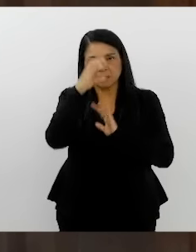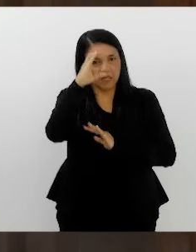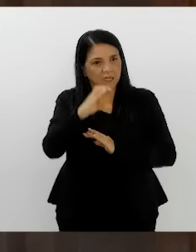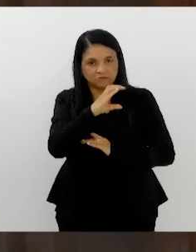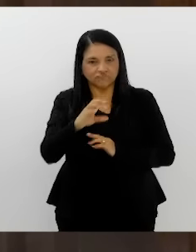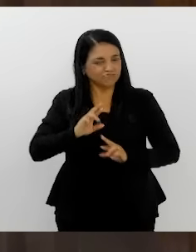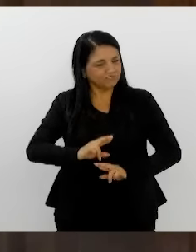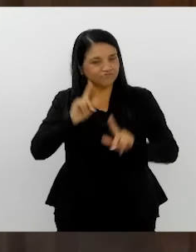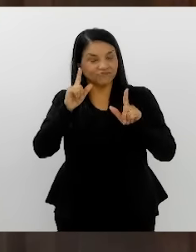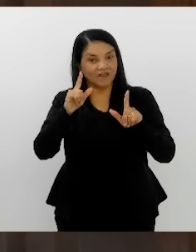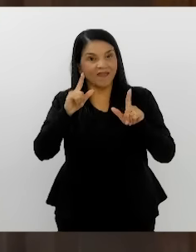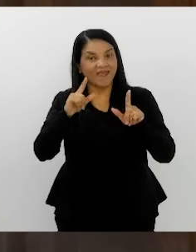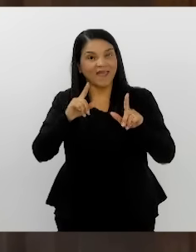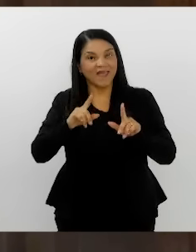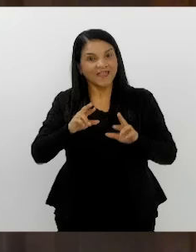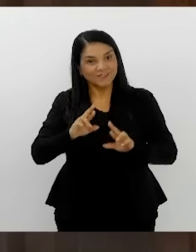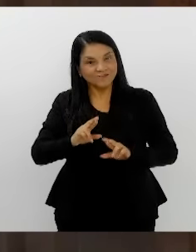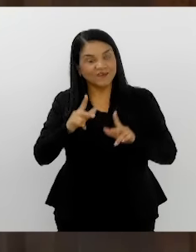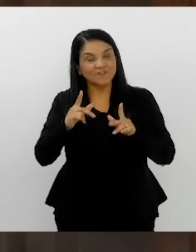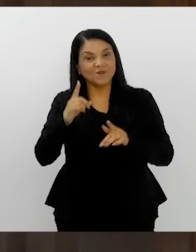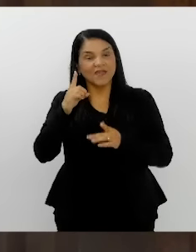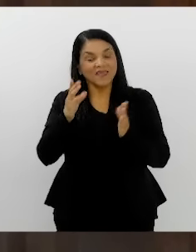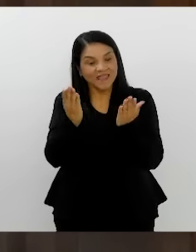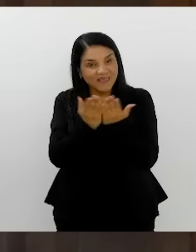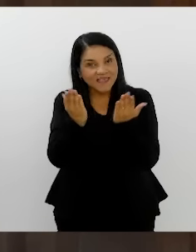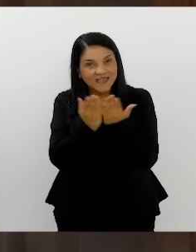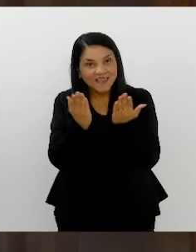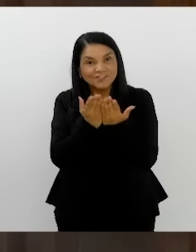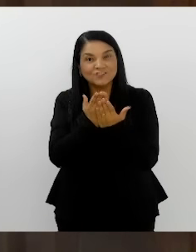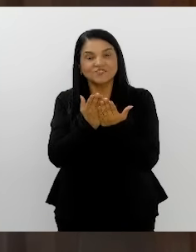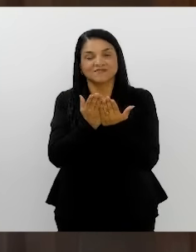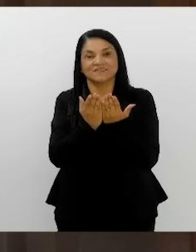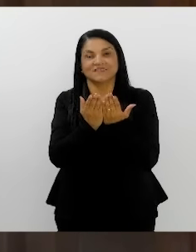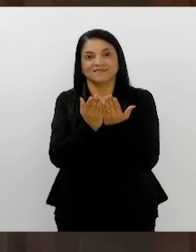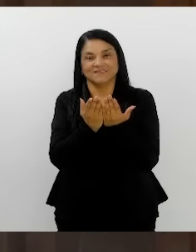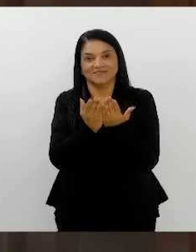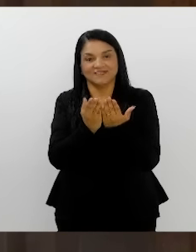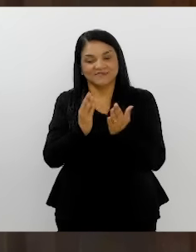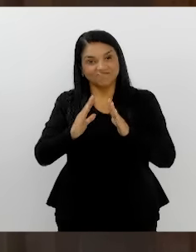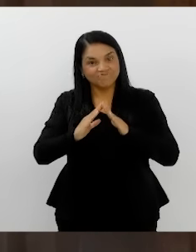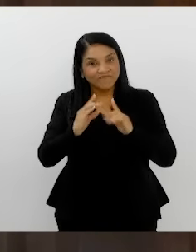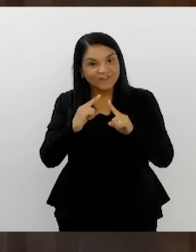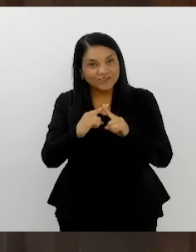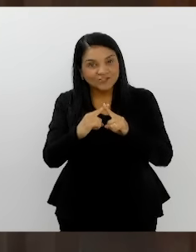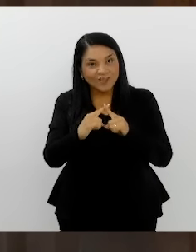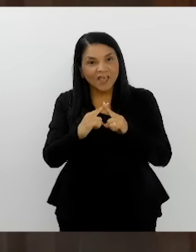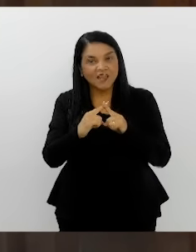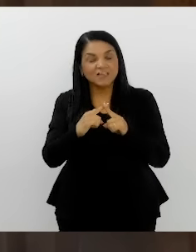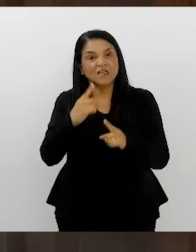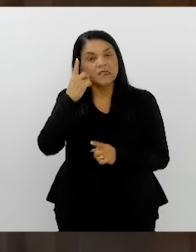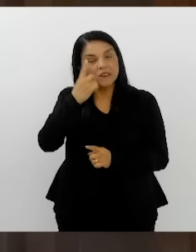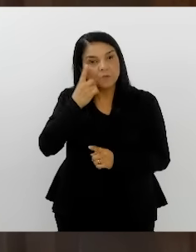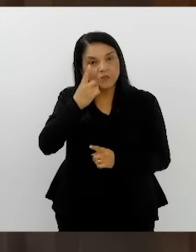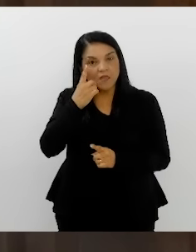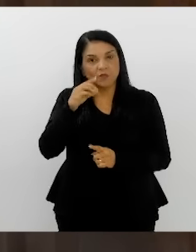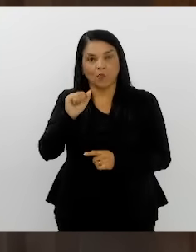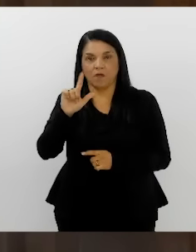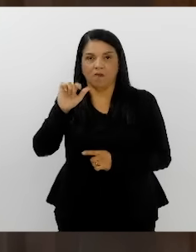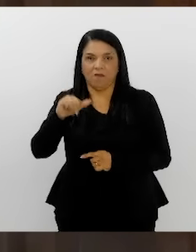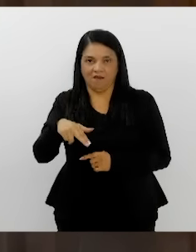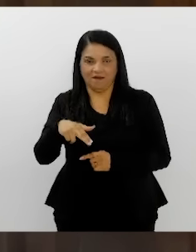Evangélica. É bom que conste isso e que passe para a história. É um deputado da Igreja Evangélica que presta essa homenagem a um filho